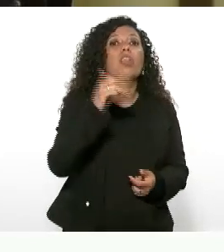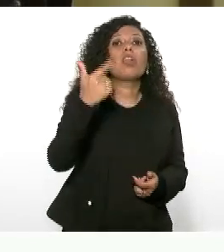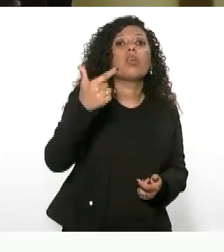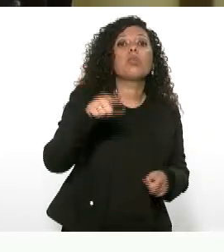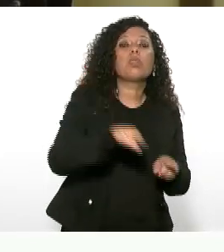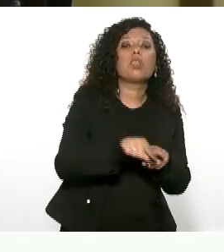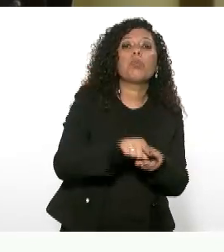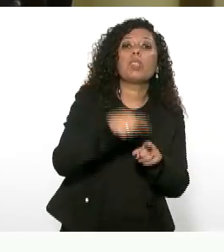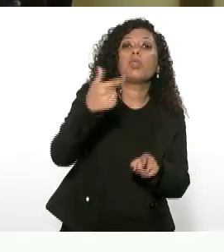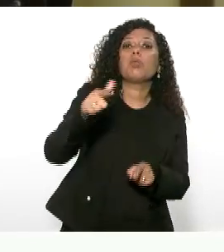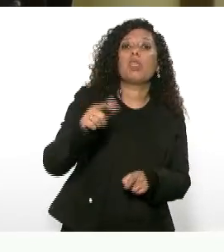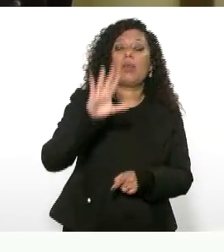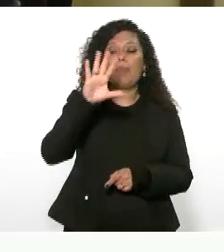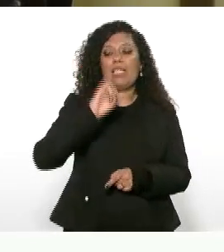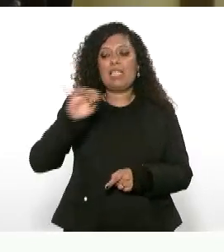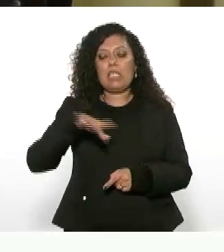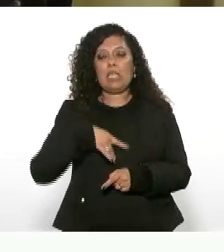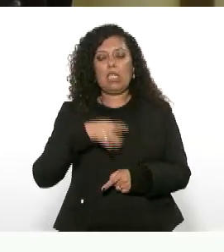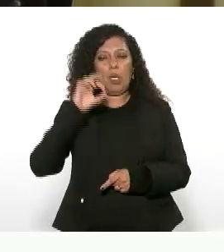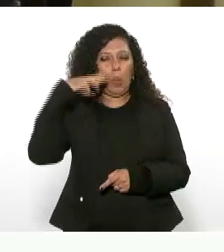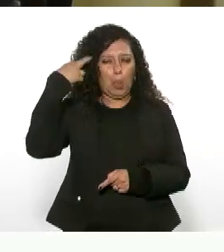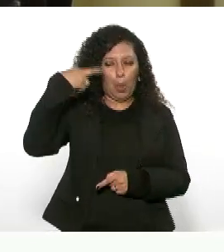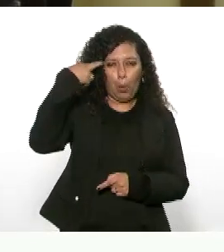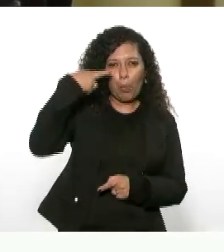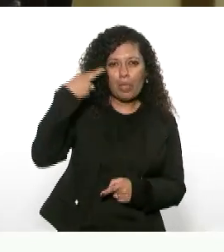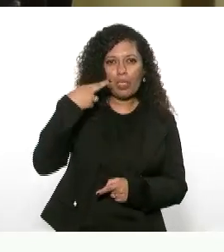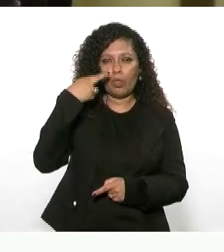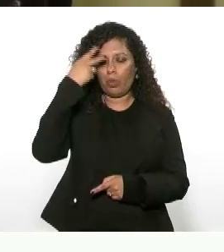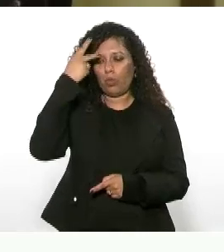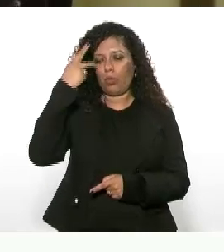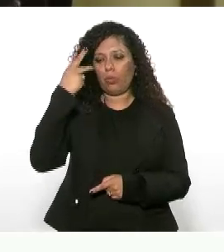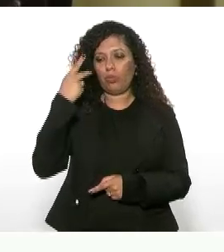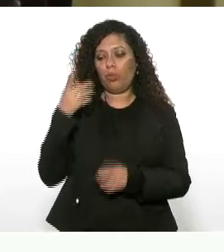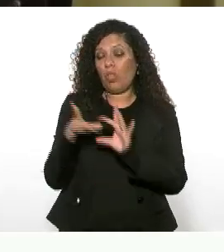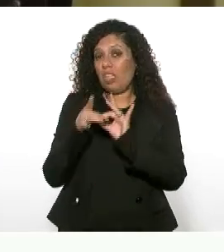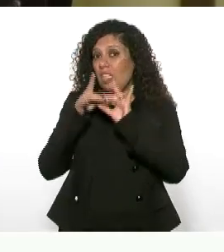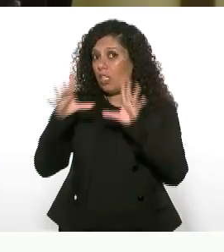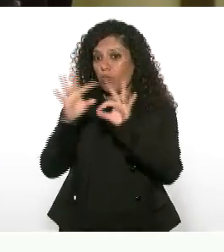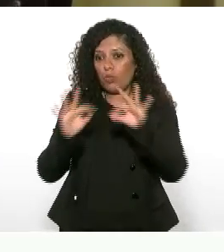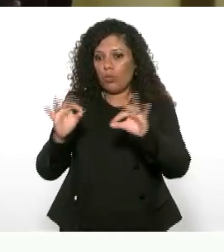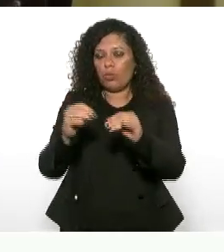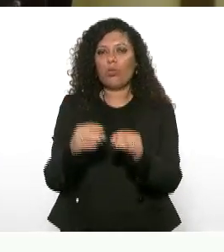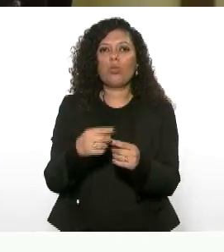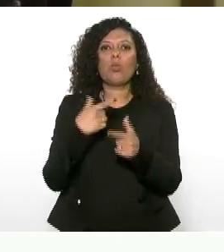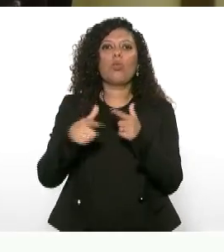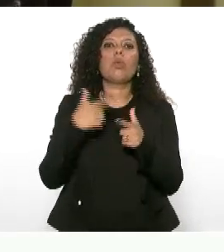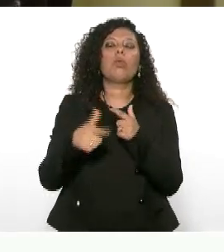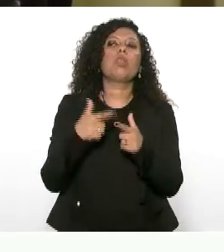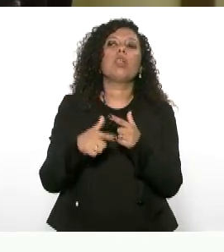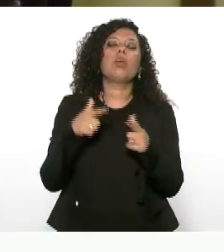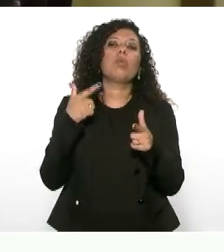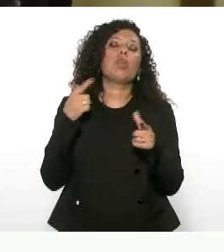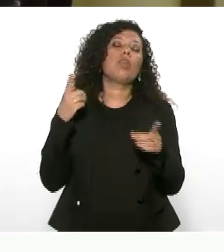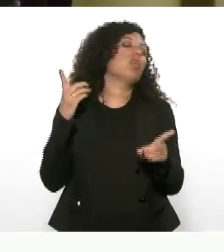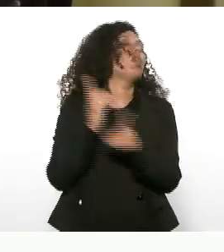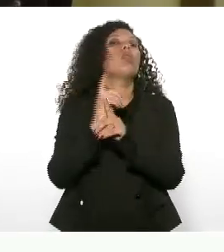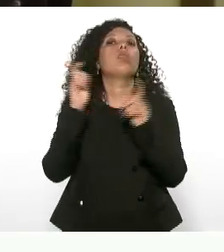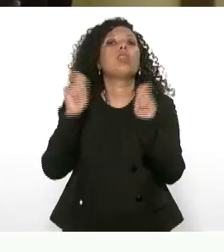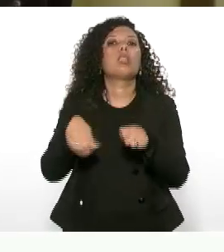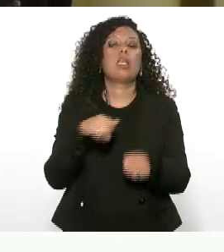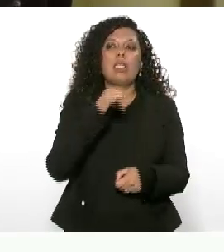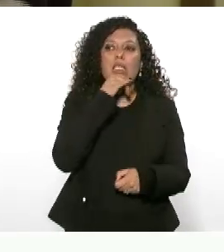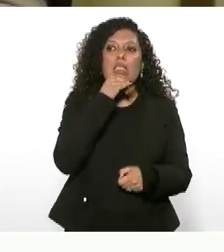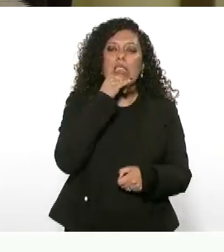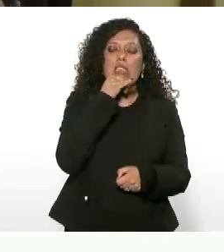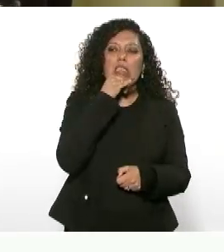gente tem uma perícia autônoma, eu resolvo todas essas questões. Porque se eu tenho um crime a ser investigado, ou pode